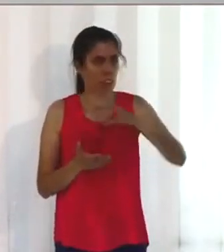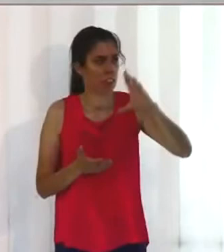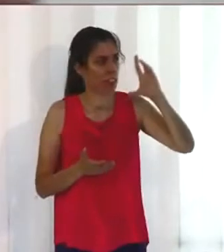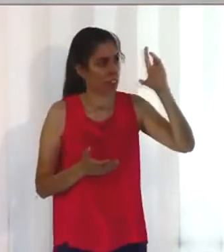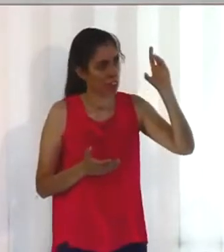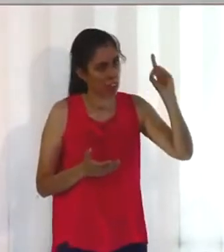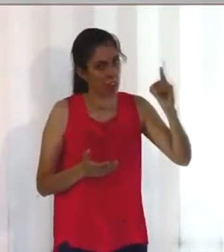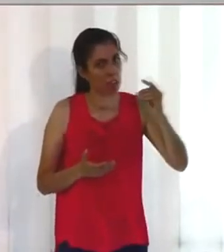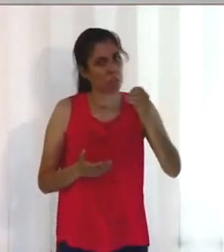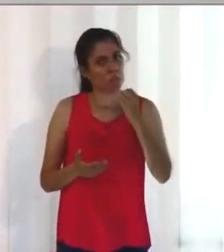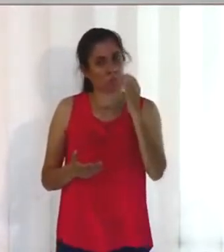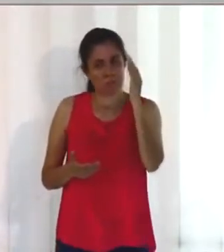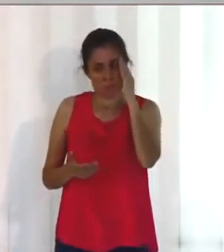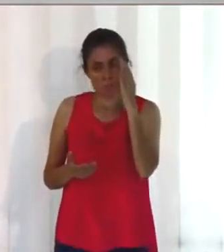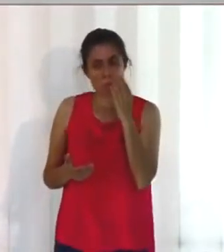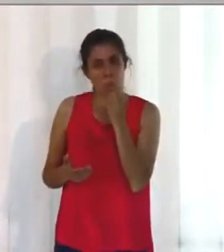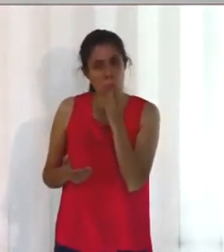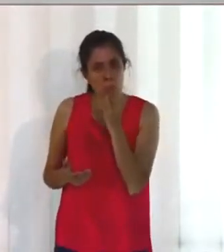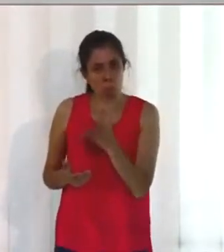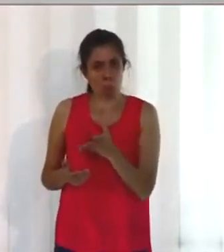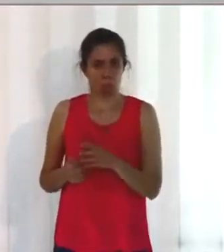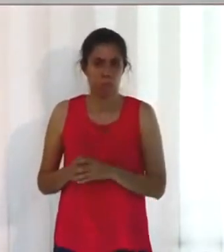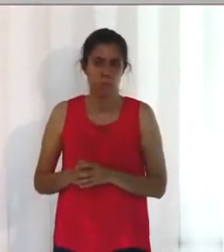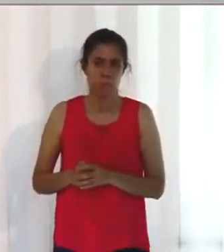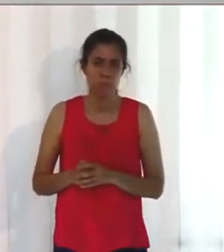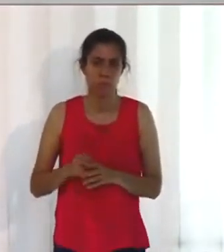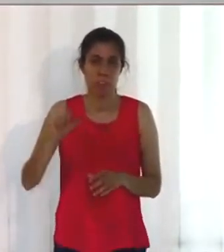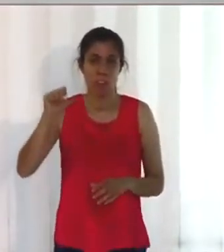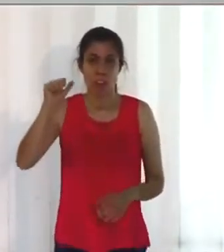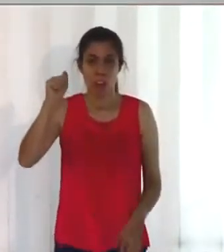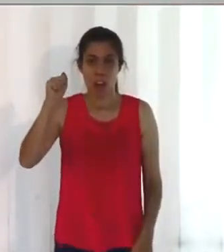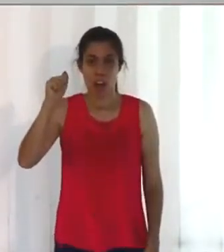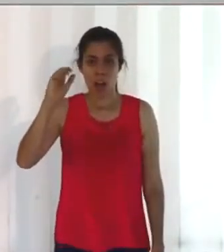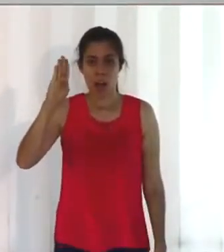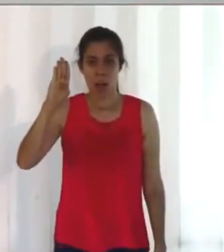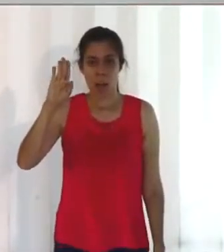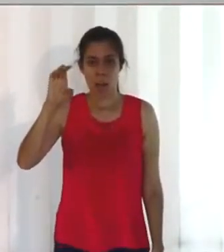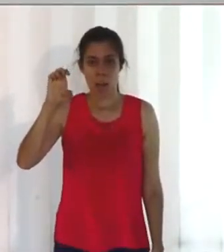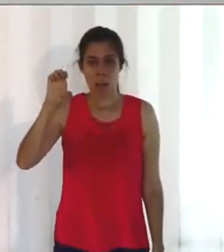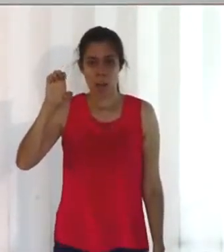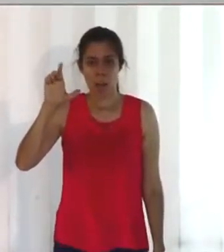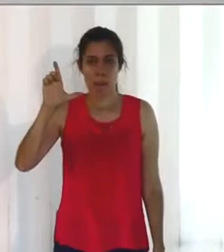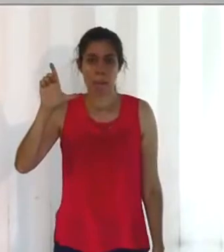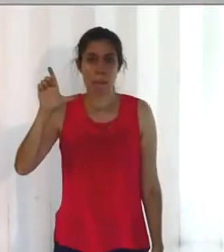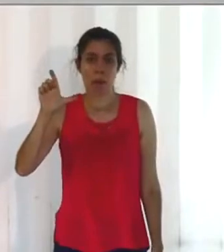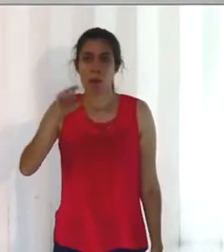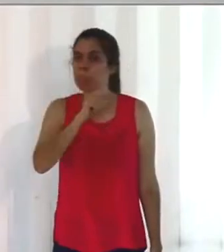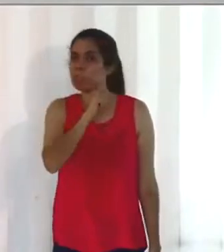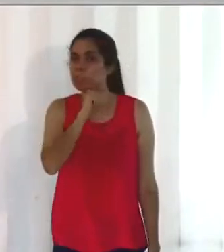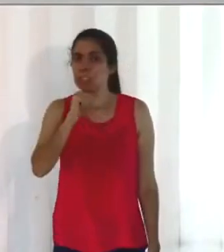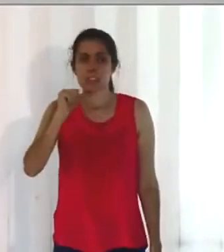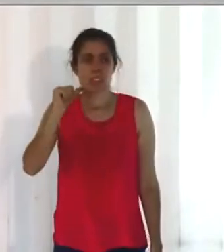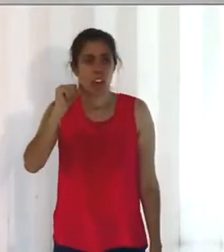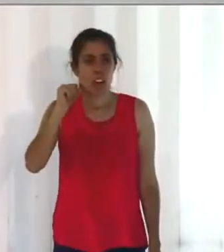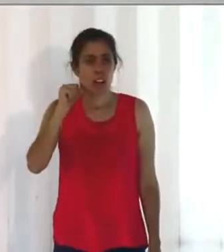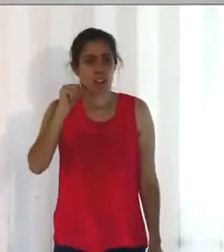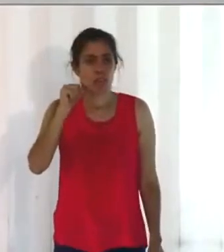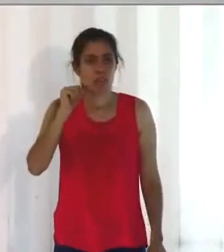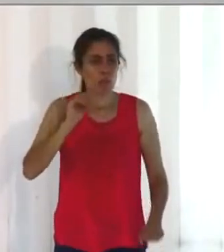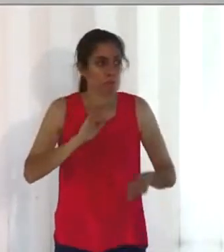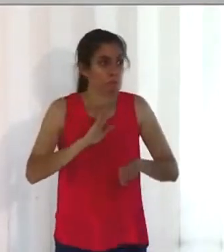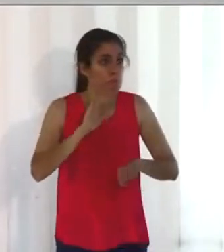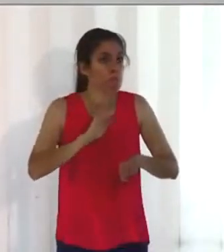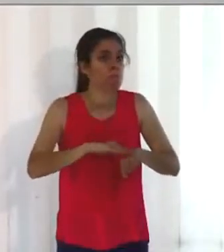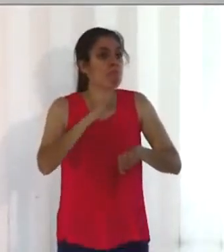A fé de Abel, que ofereceu ao Senhor mais excelente oferta,